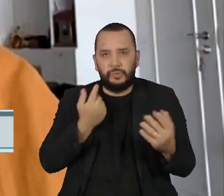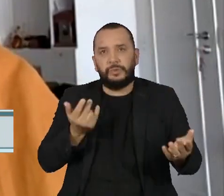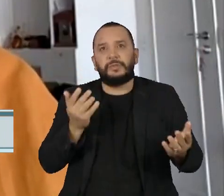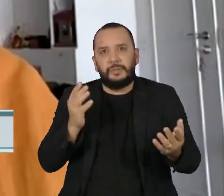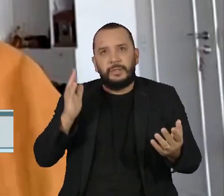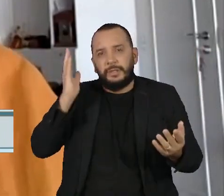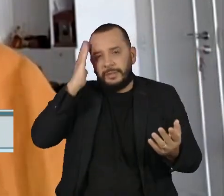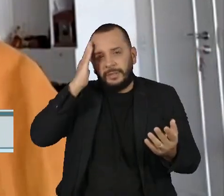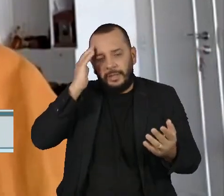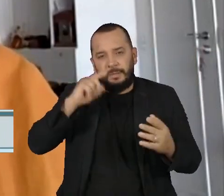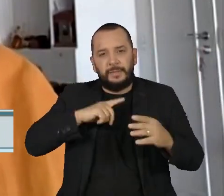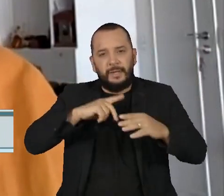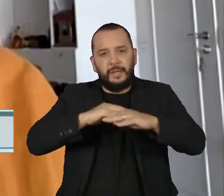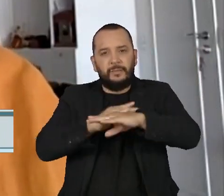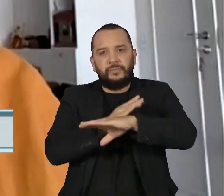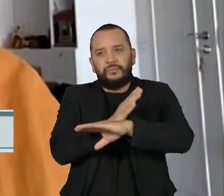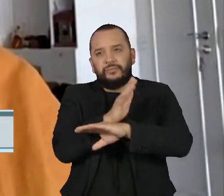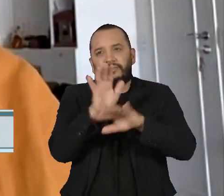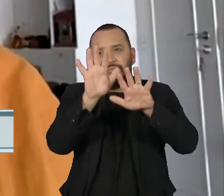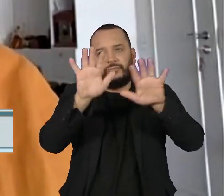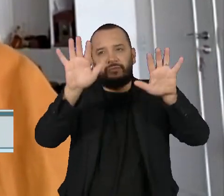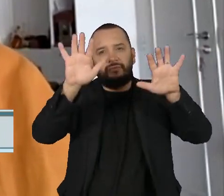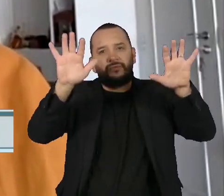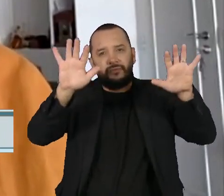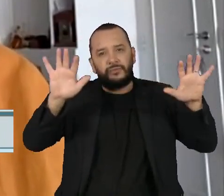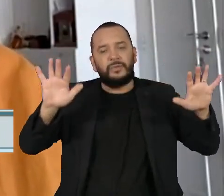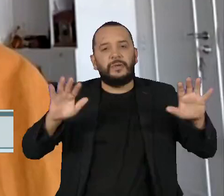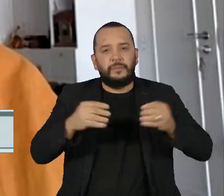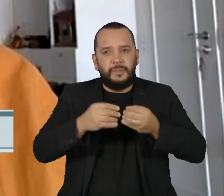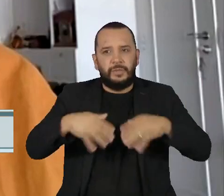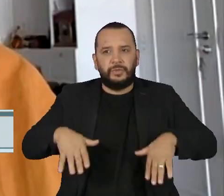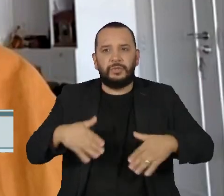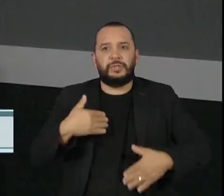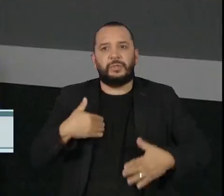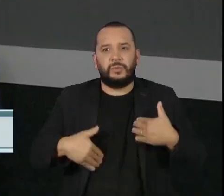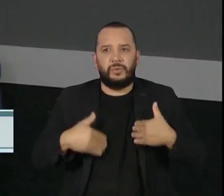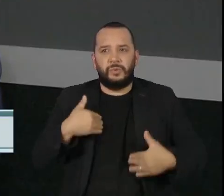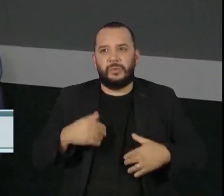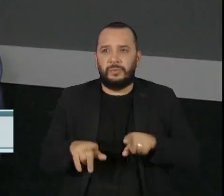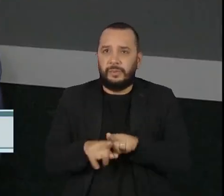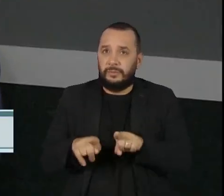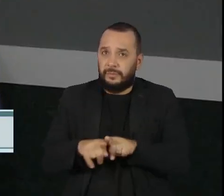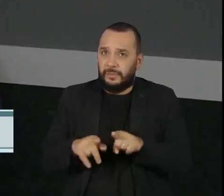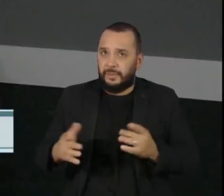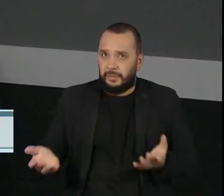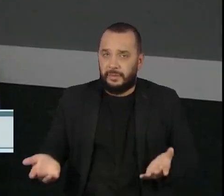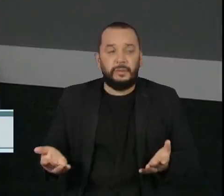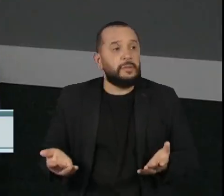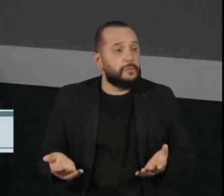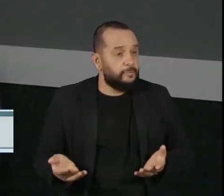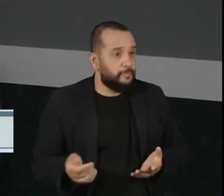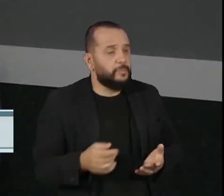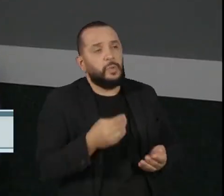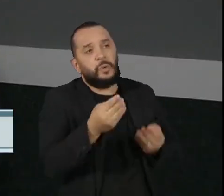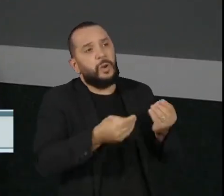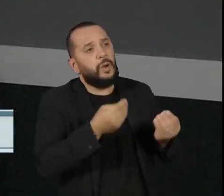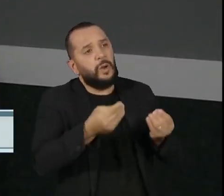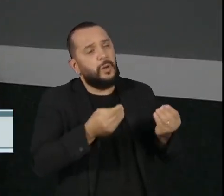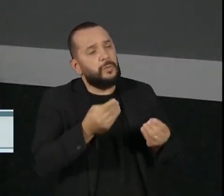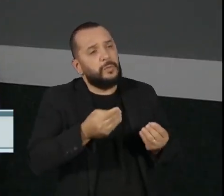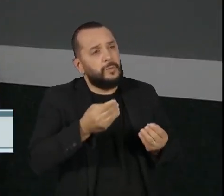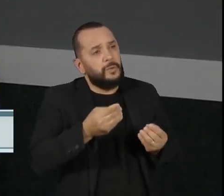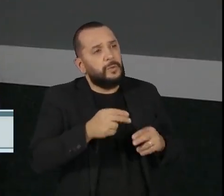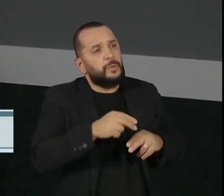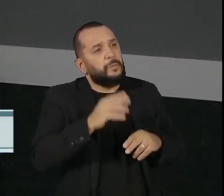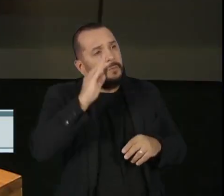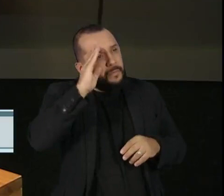gases poluentes são nocivos também para esse sistema de defesa do pulmão. Doutora, e quais são as principais ocorrências